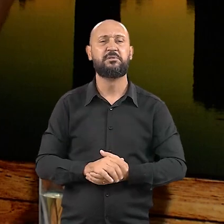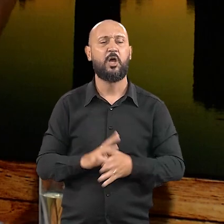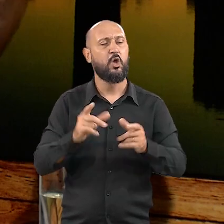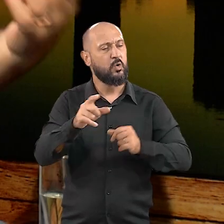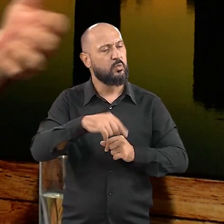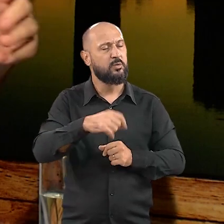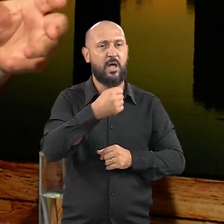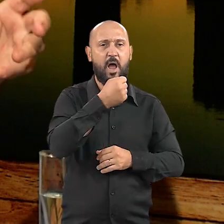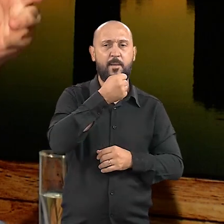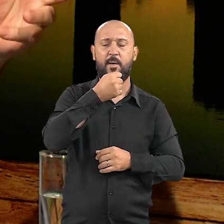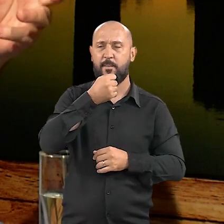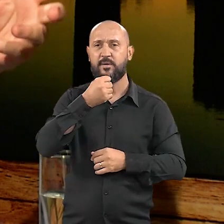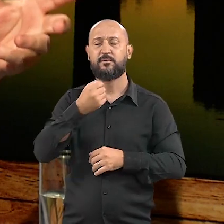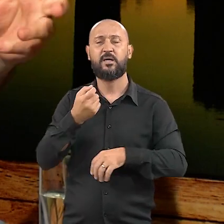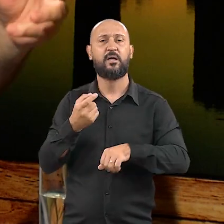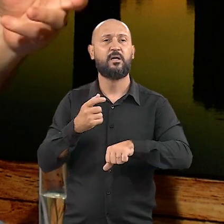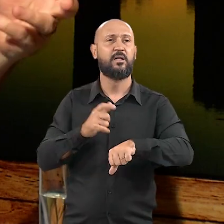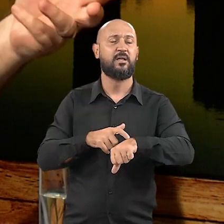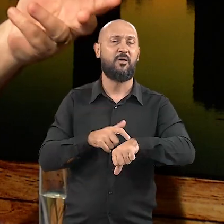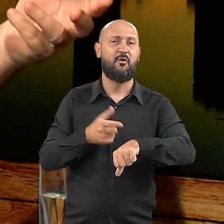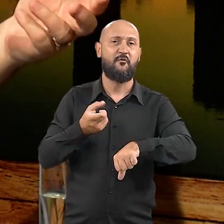todos cantassem. Mas no fim,